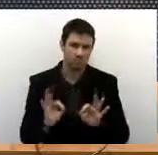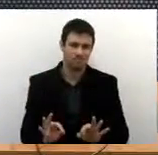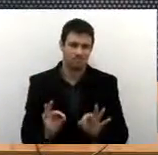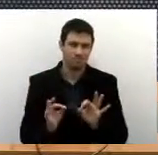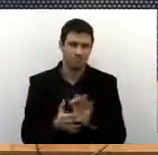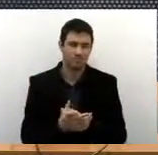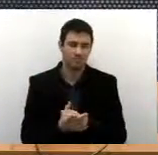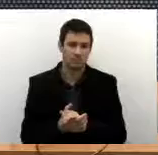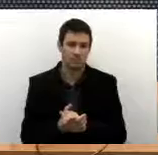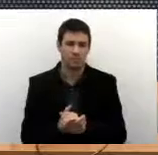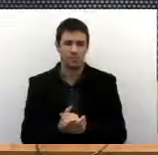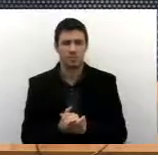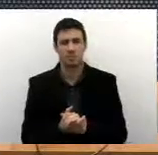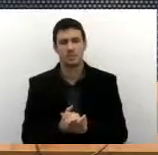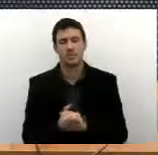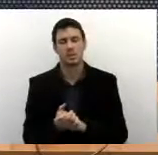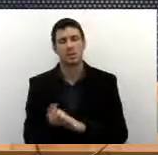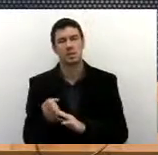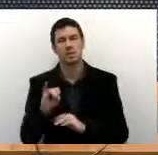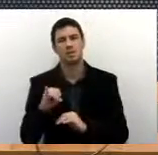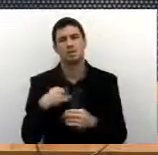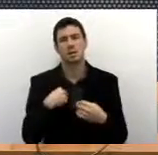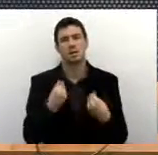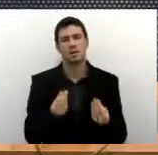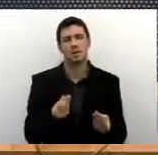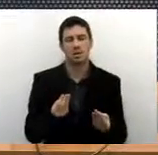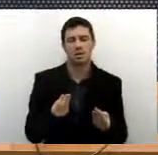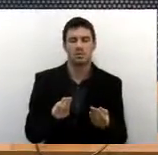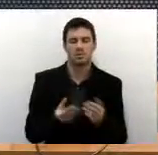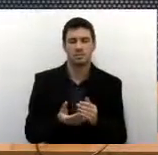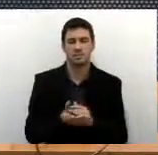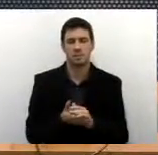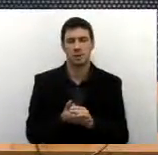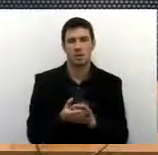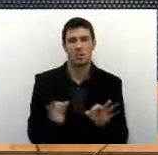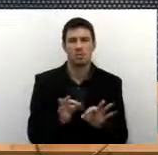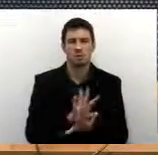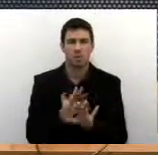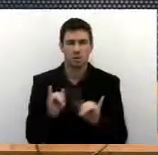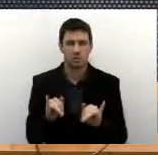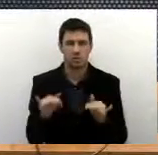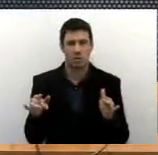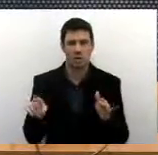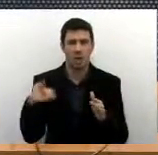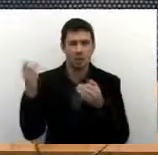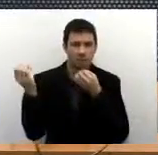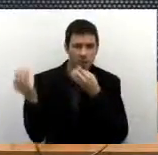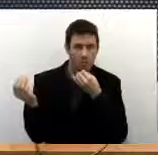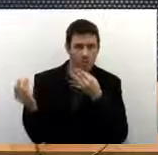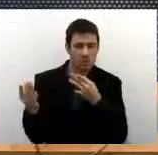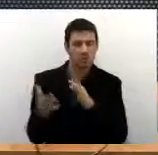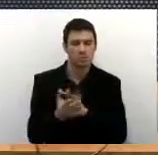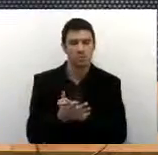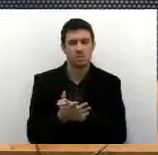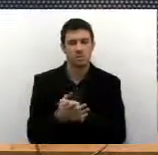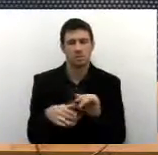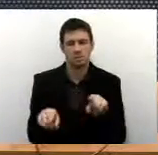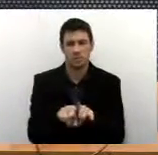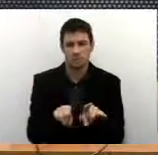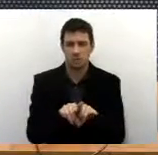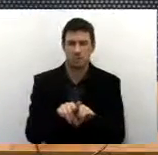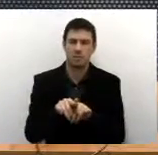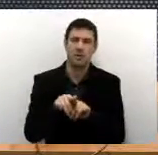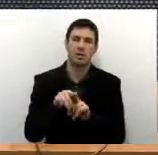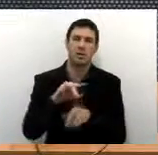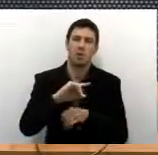de, se Deus quiser, entregar pronto a informação via online